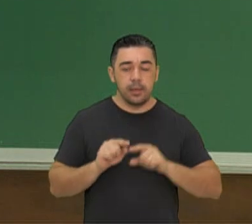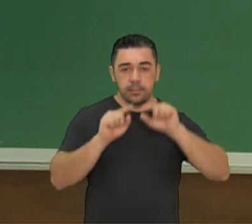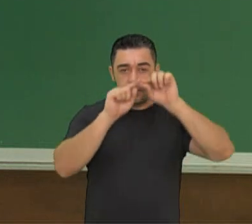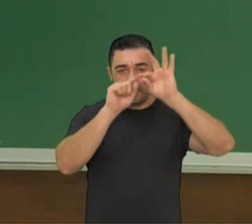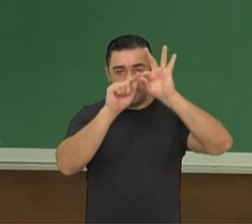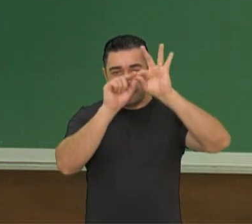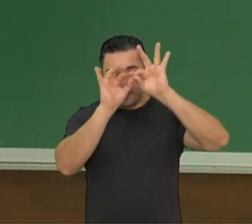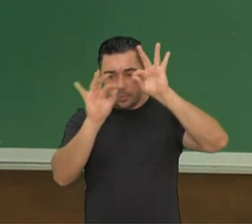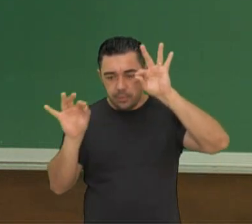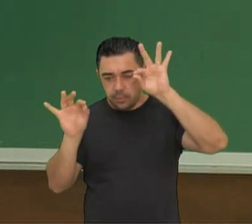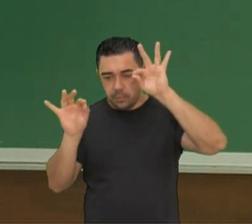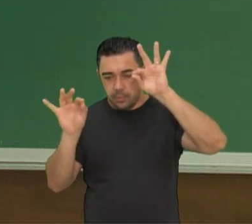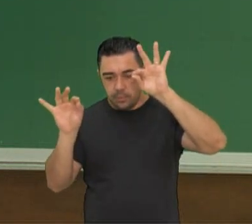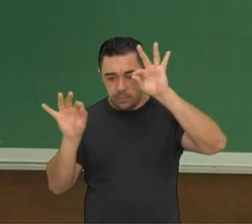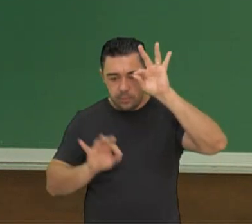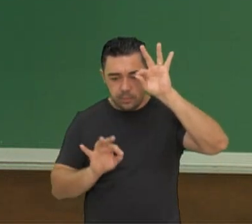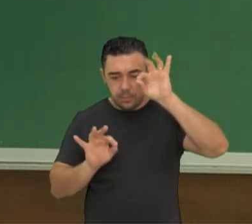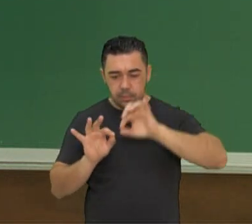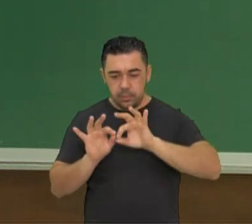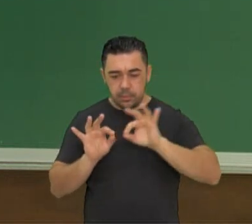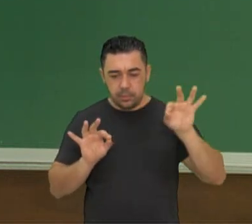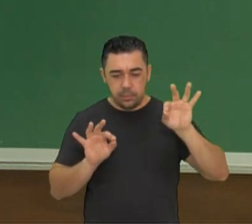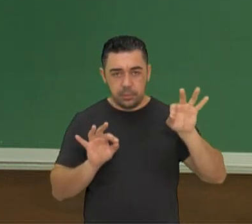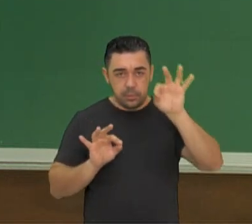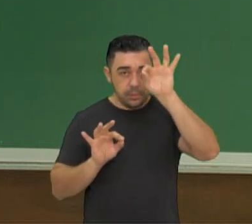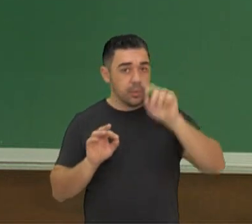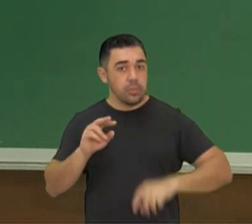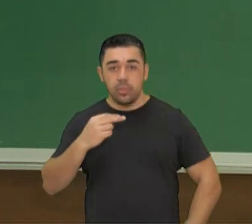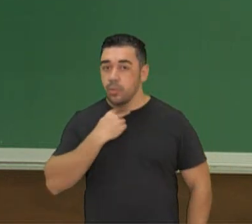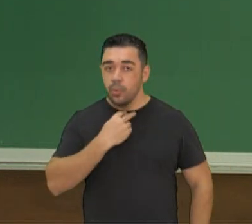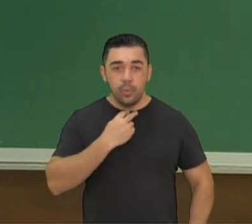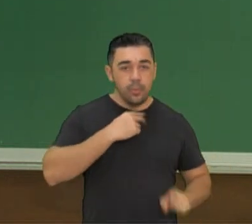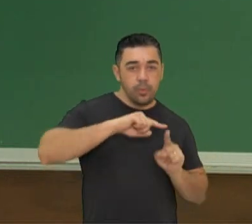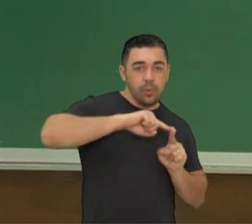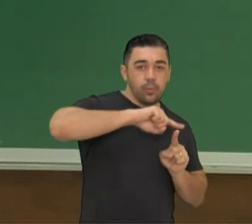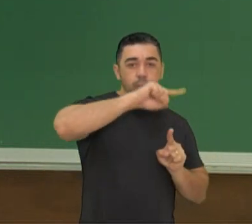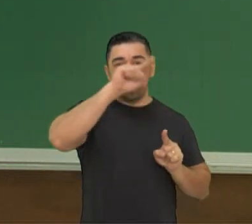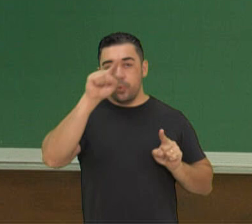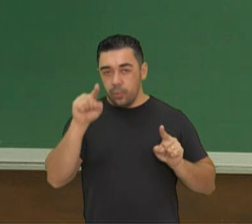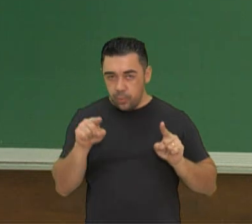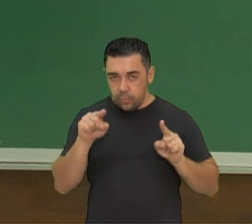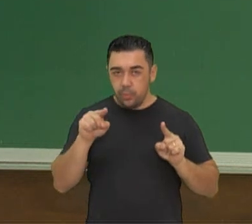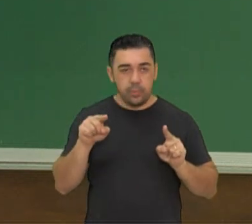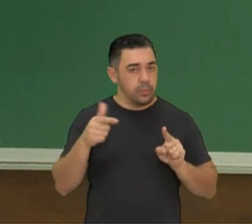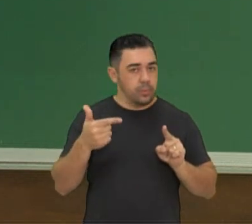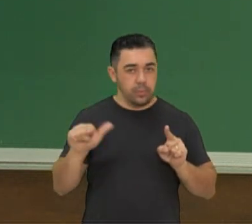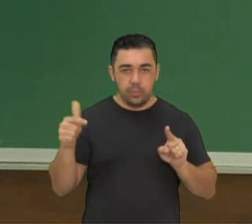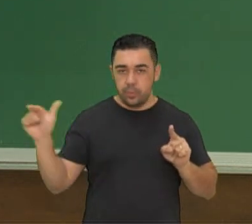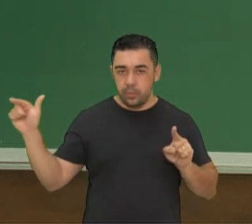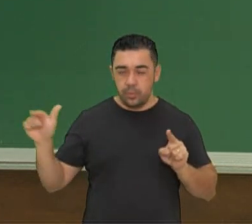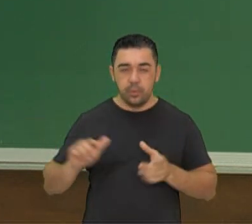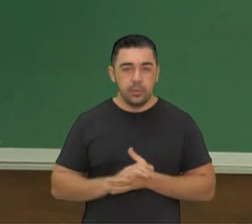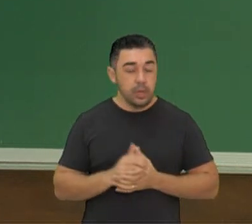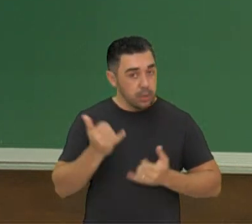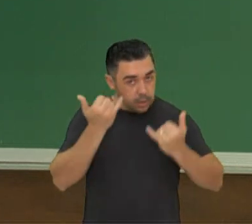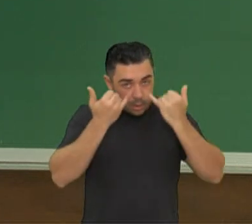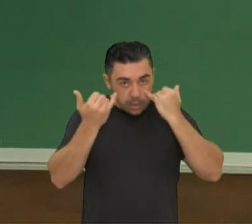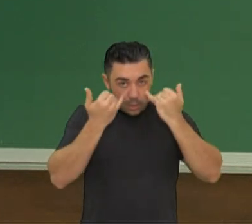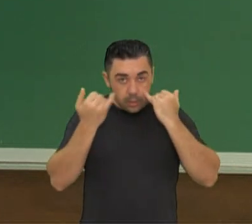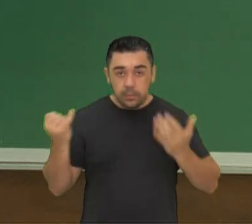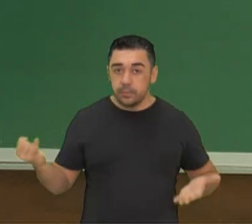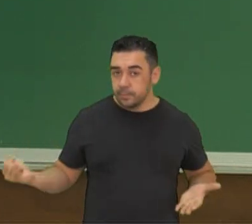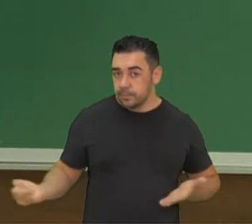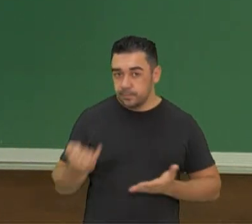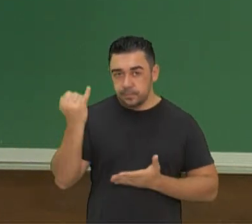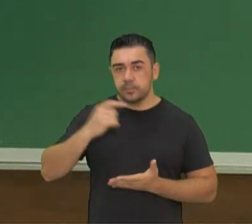reta, então eu não posso ter partes arredondadas nessa figura. Tá bom? Então, veja só. Essa informação é bem importante, porque nós